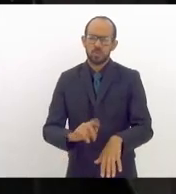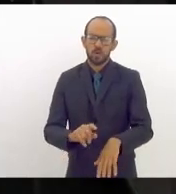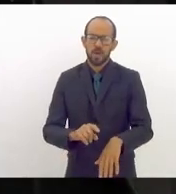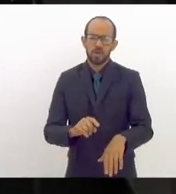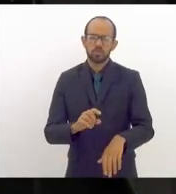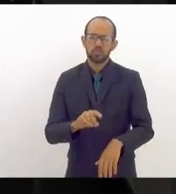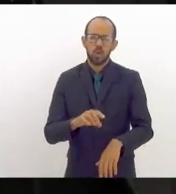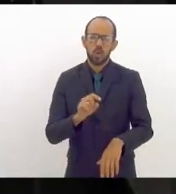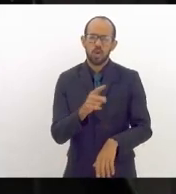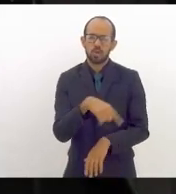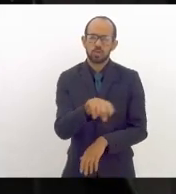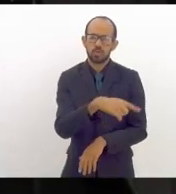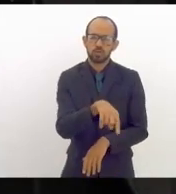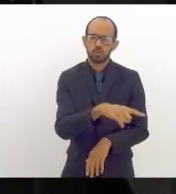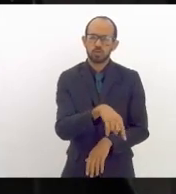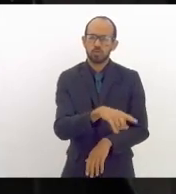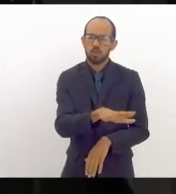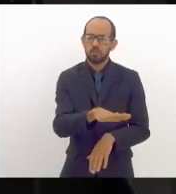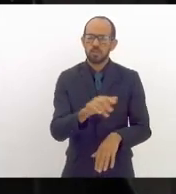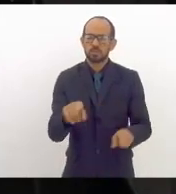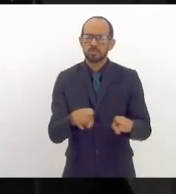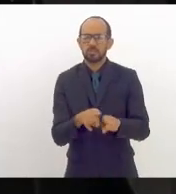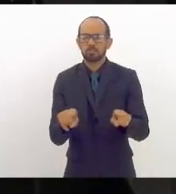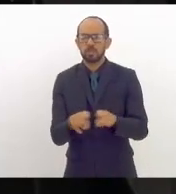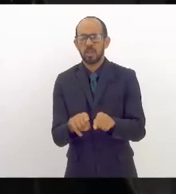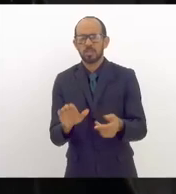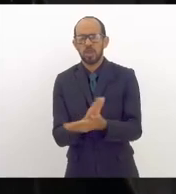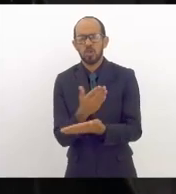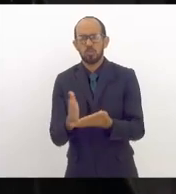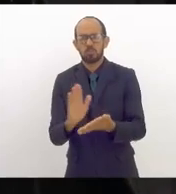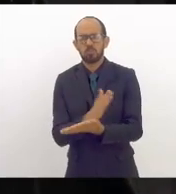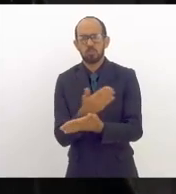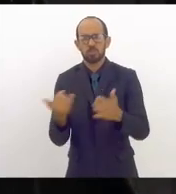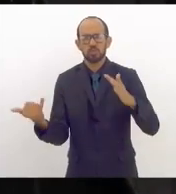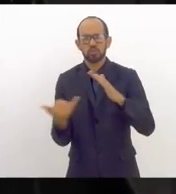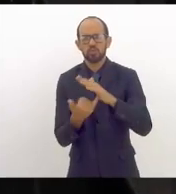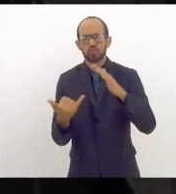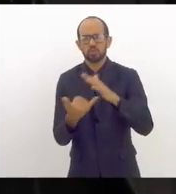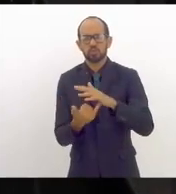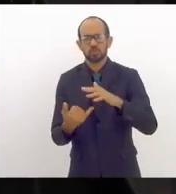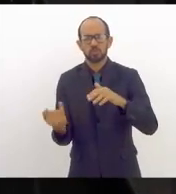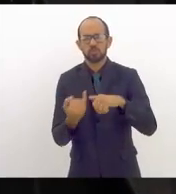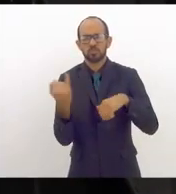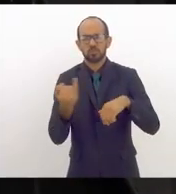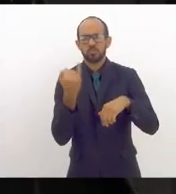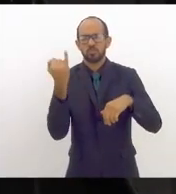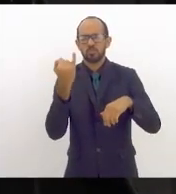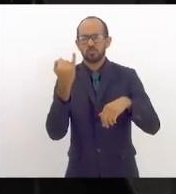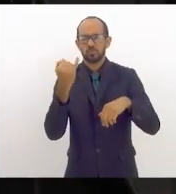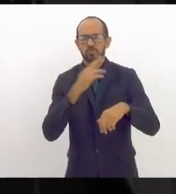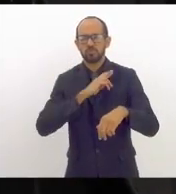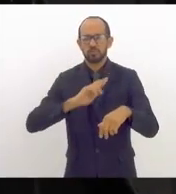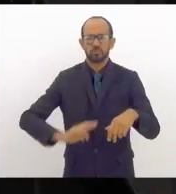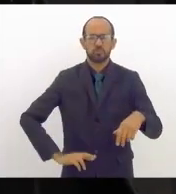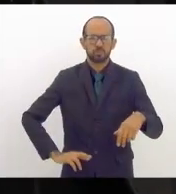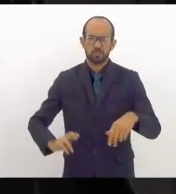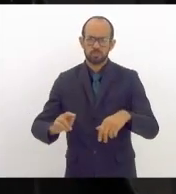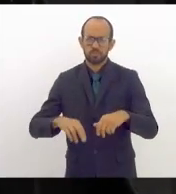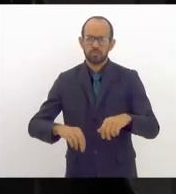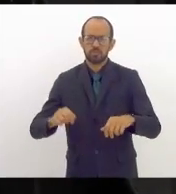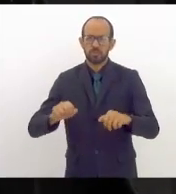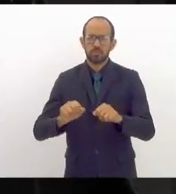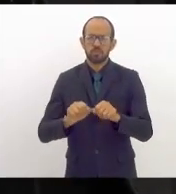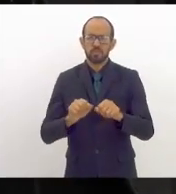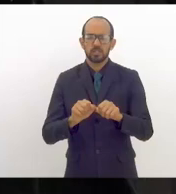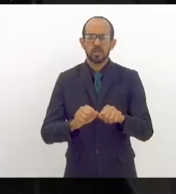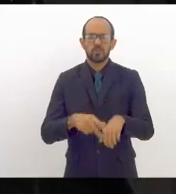mas em relação algumas instituições importantes da República que no mínimo prevaricaram